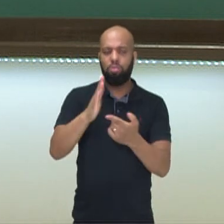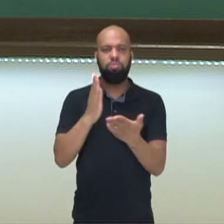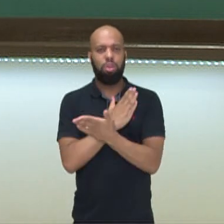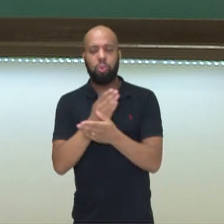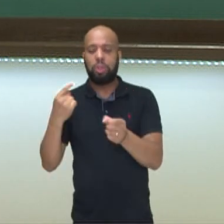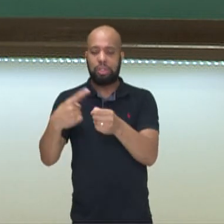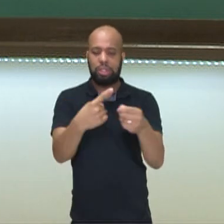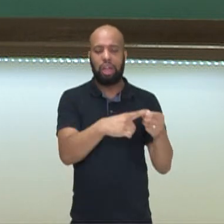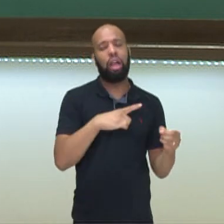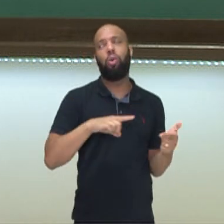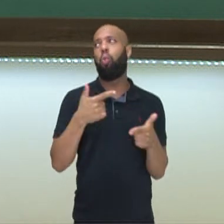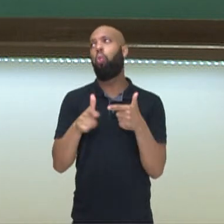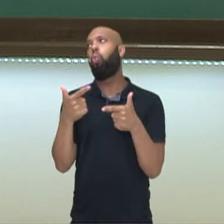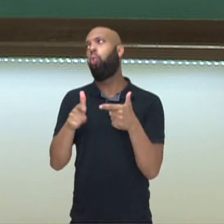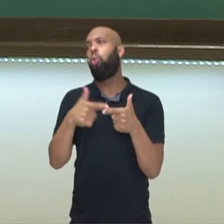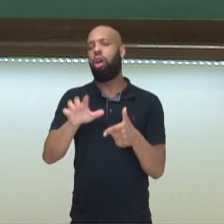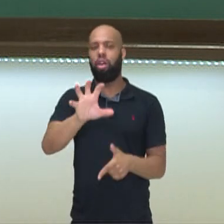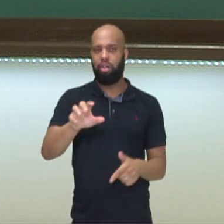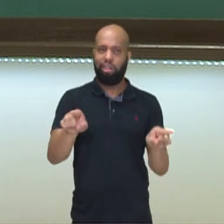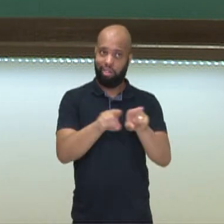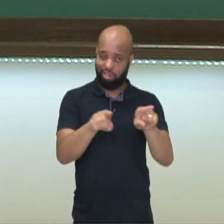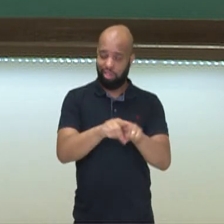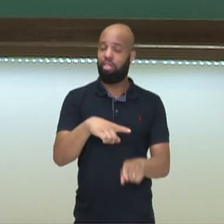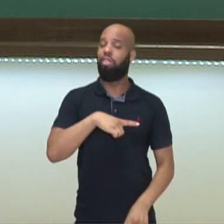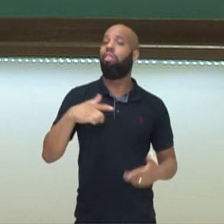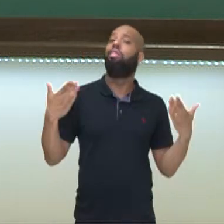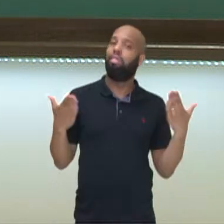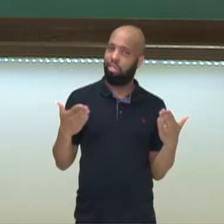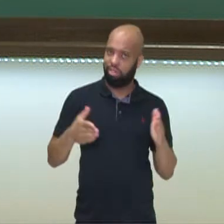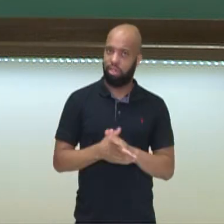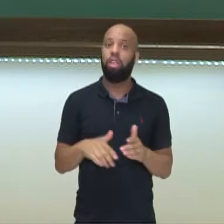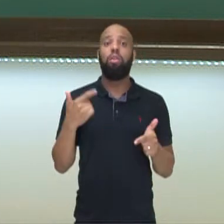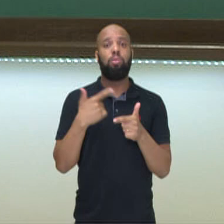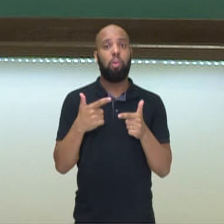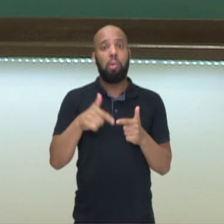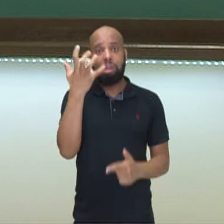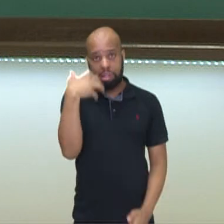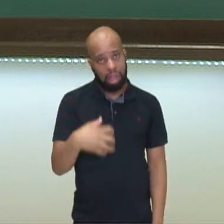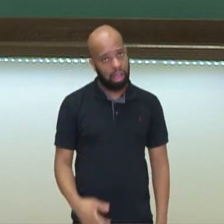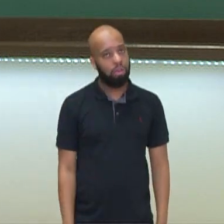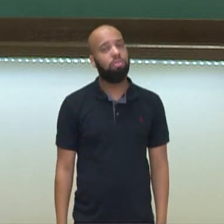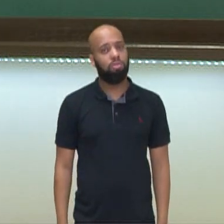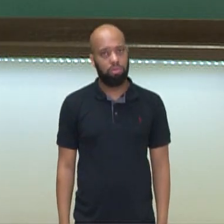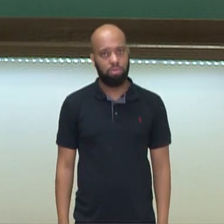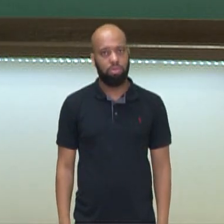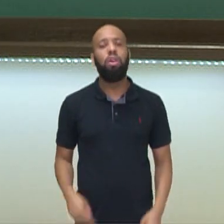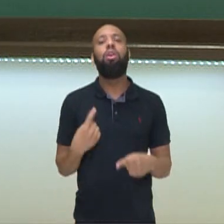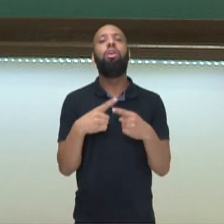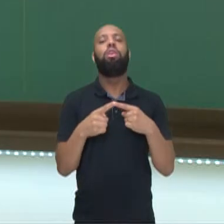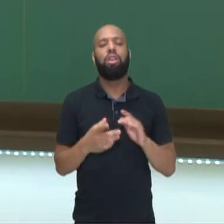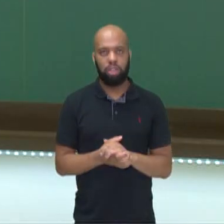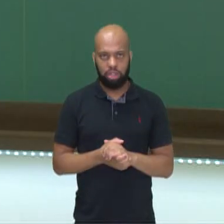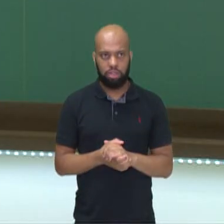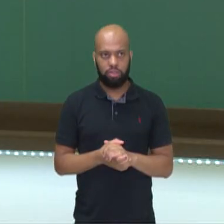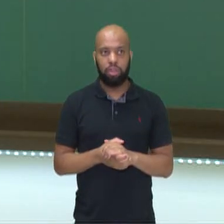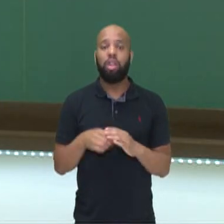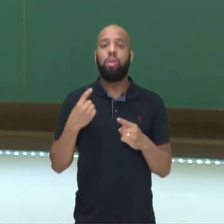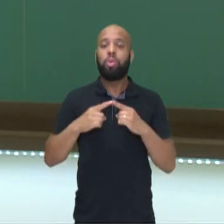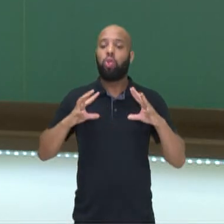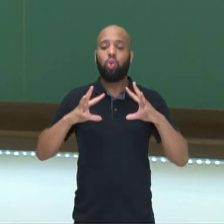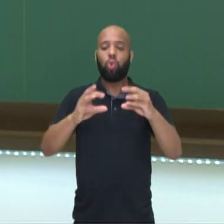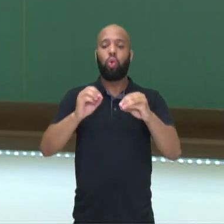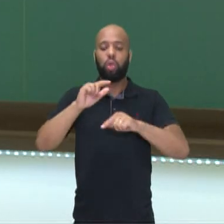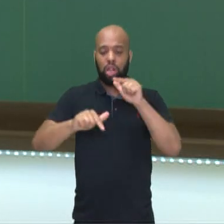têm passado por esse processo aí. E é um problema sério, por quê? Porque todo mundo trabalha